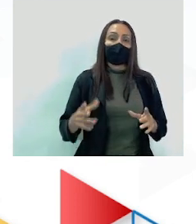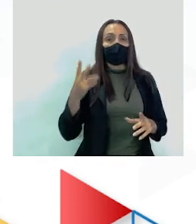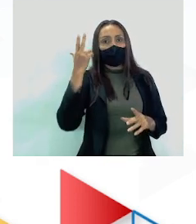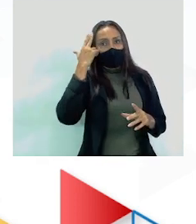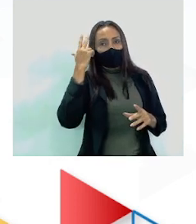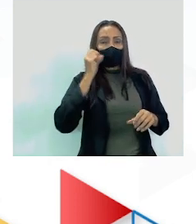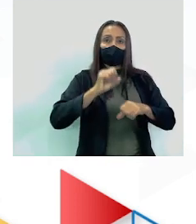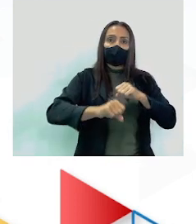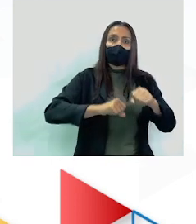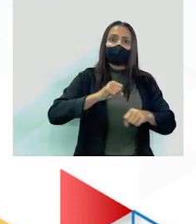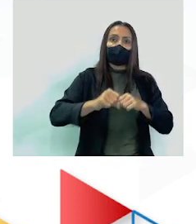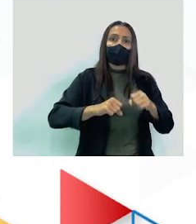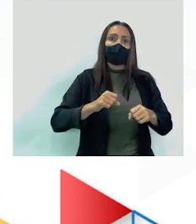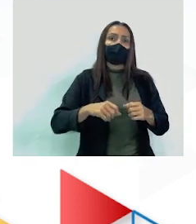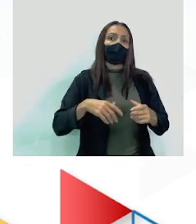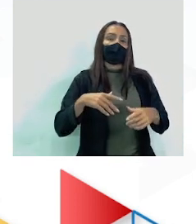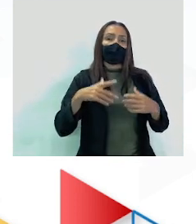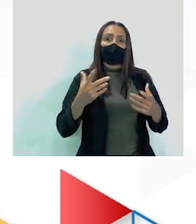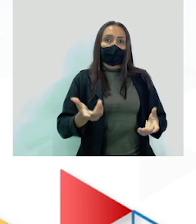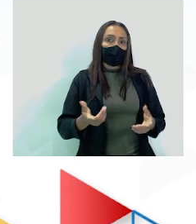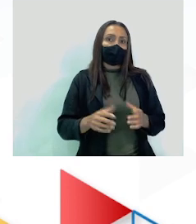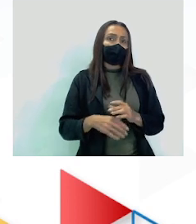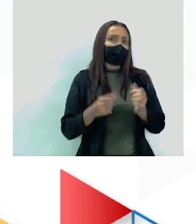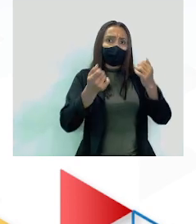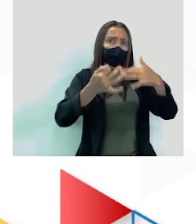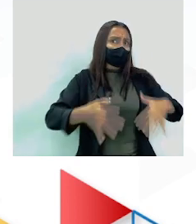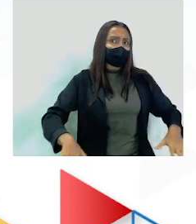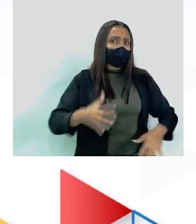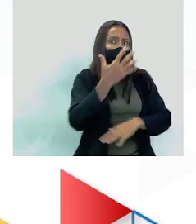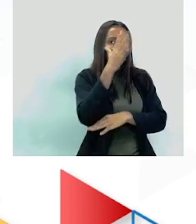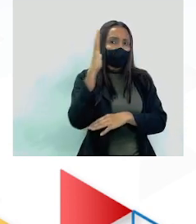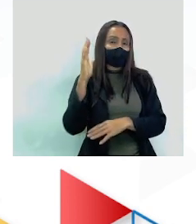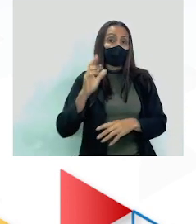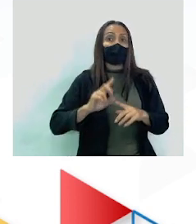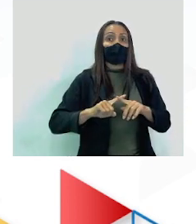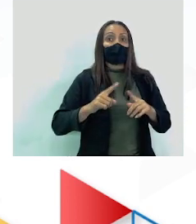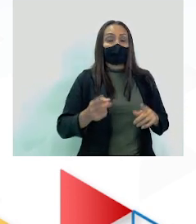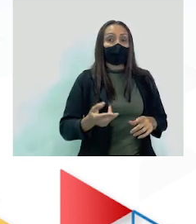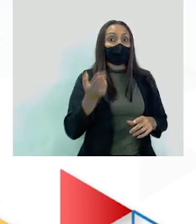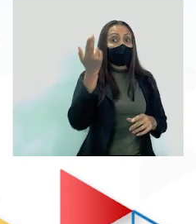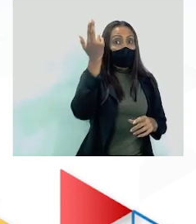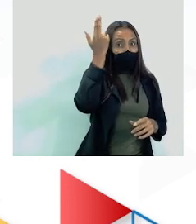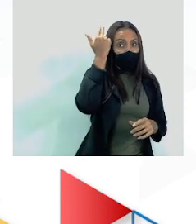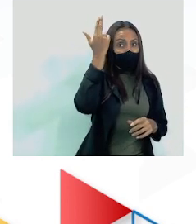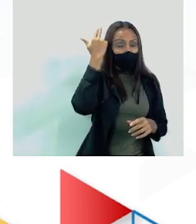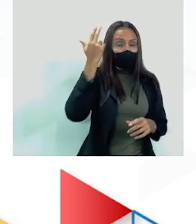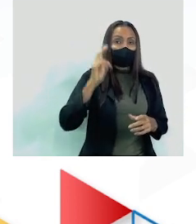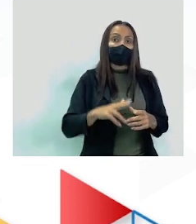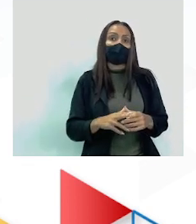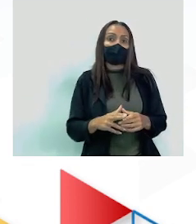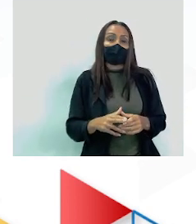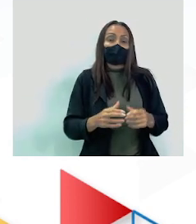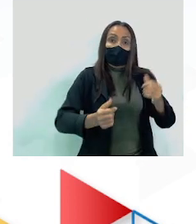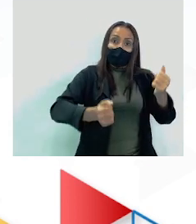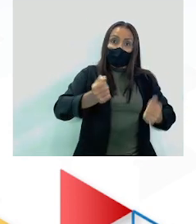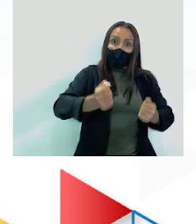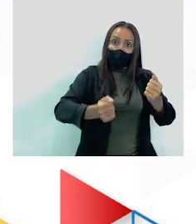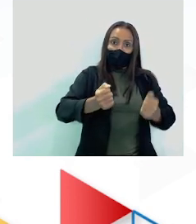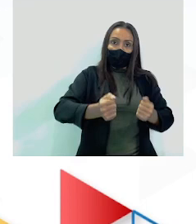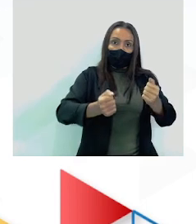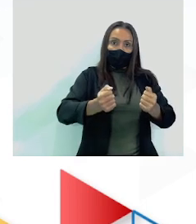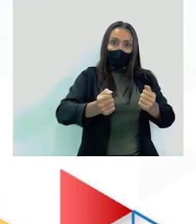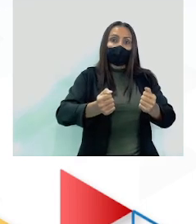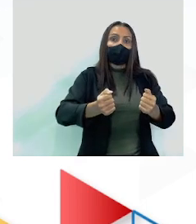bicicleta ou a pé, você basicamente não degrada a natureza. Mas aí quando é cavalo, quando é de veículos, como trilhas lá daqueles carros, dos jipes,